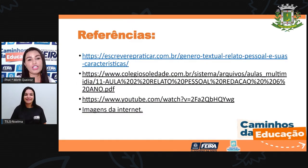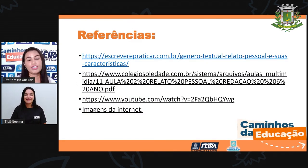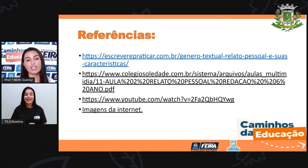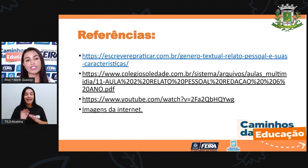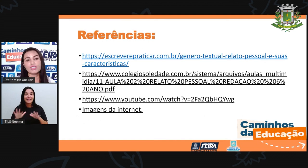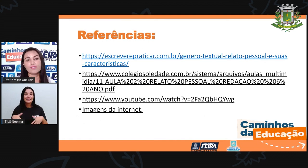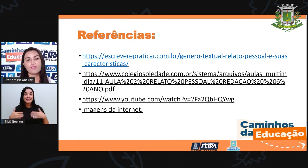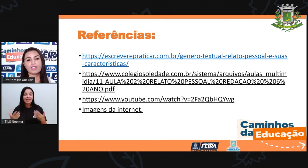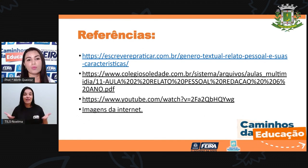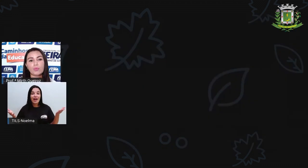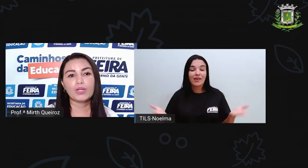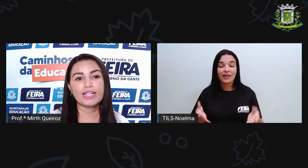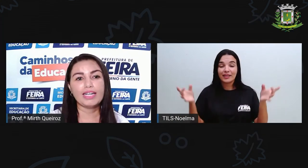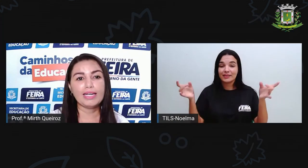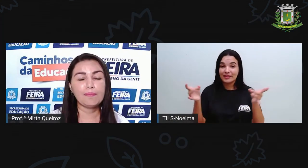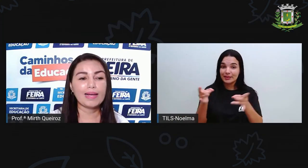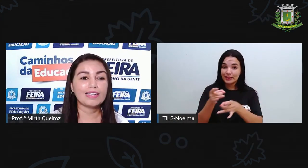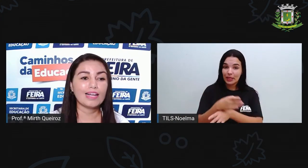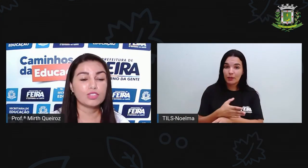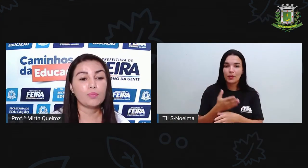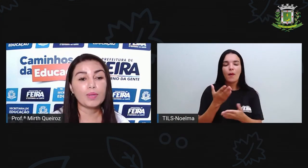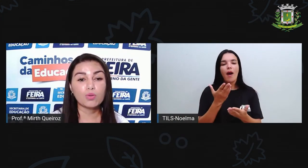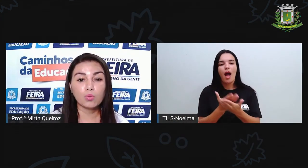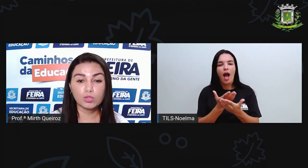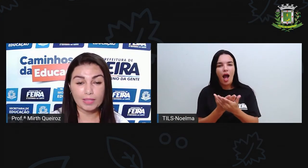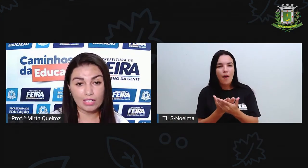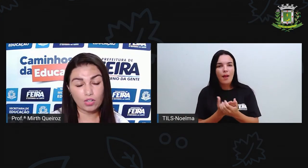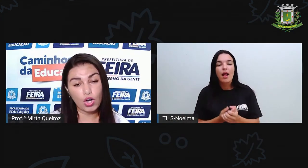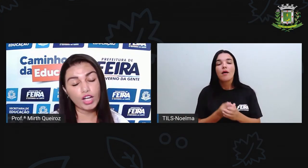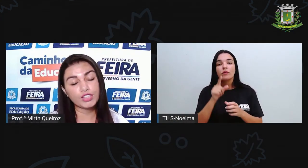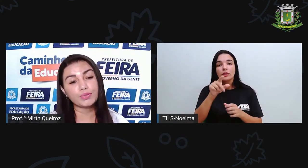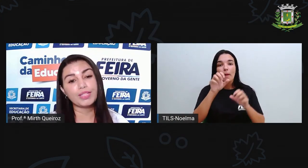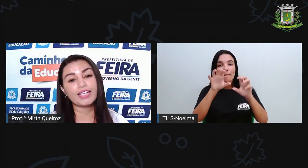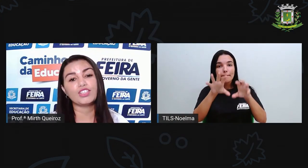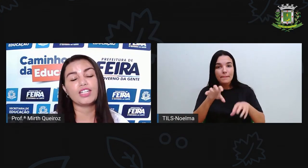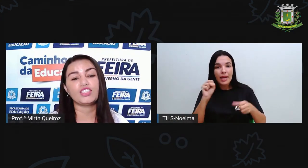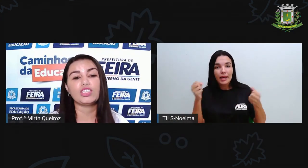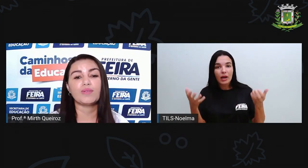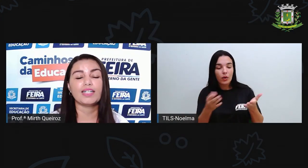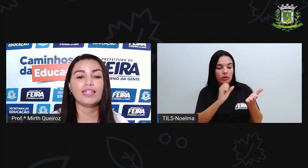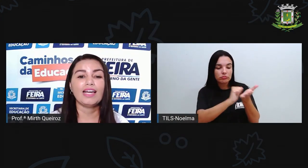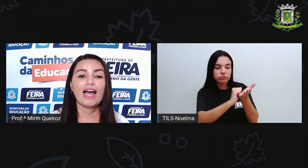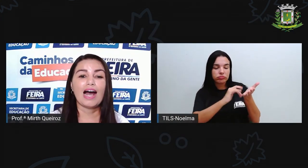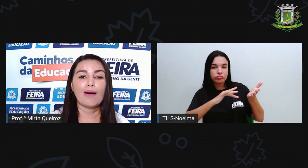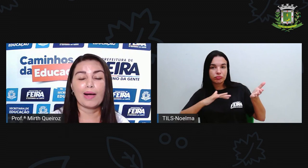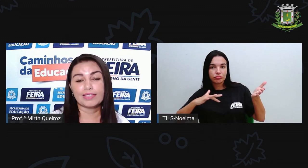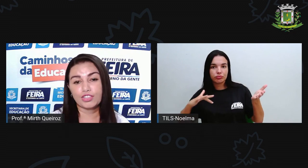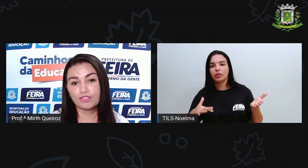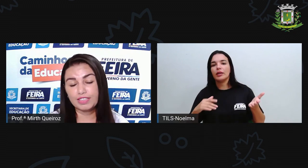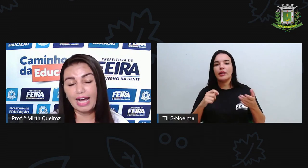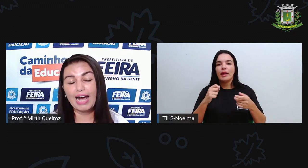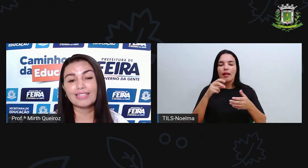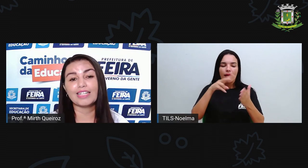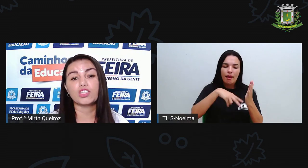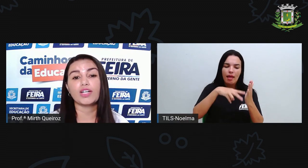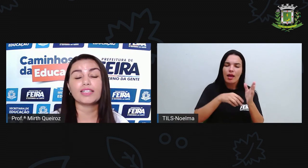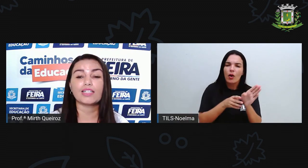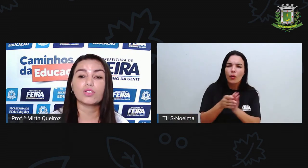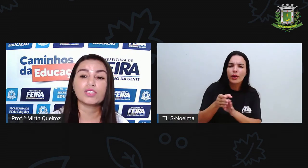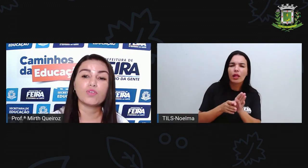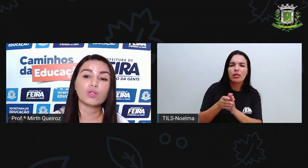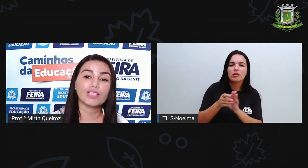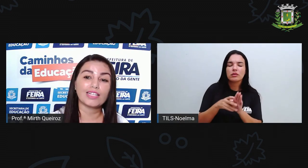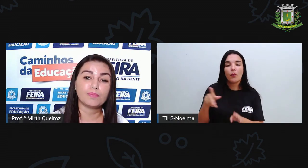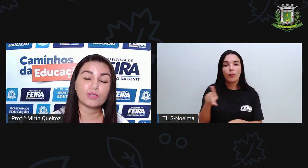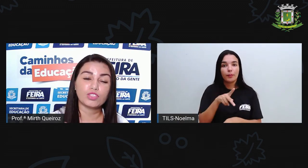Bom, gente, a gente vai ficando por aqui. Pegue lá o seu percurso pedagógico, leia direitinho aí as atividades, as